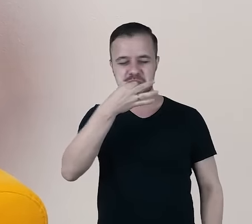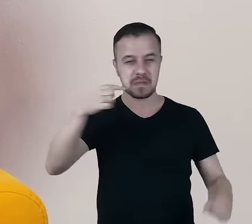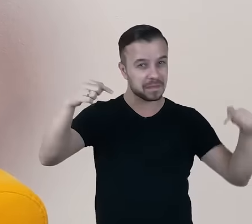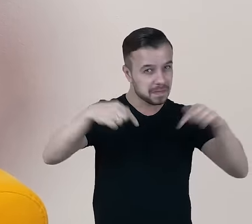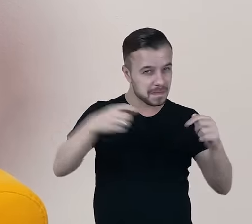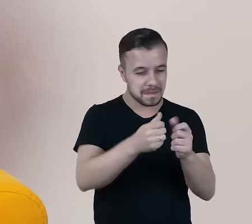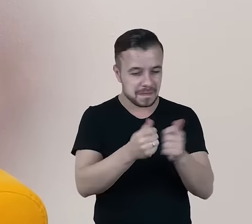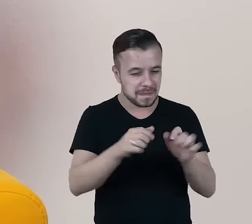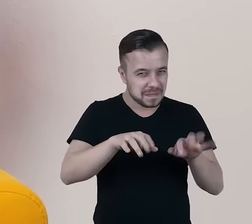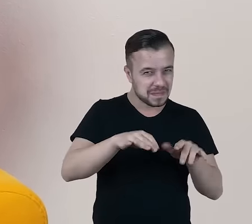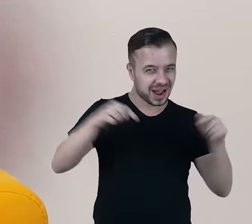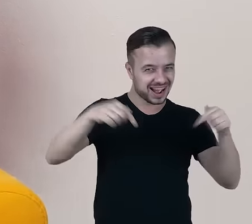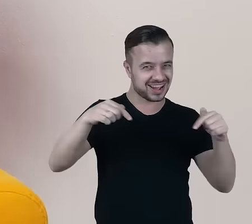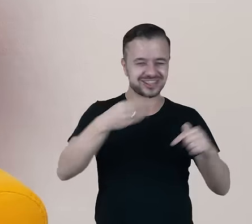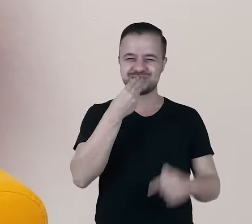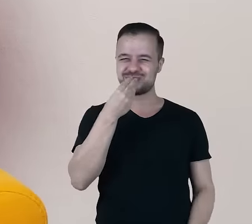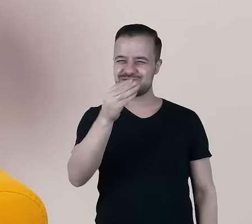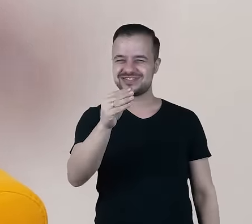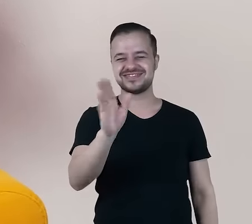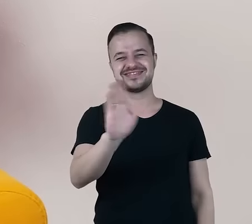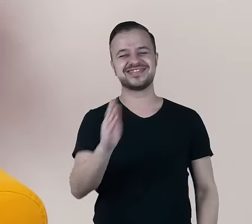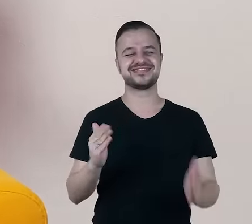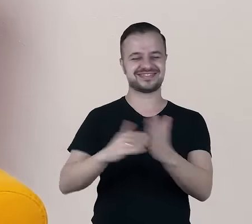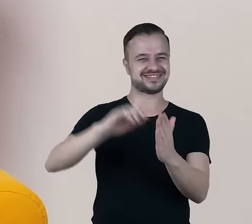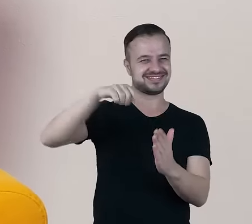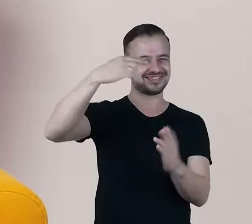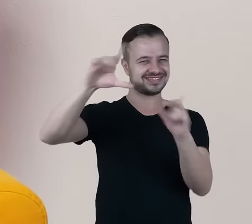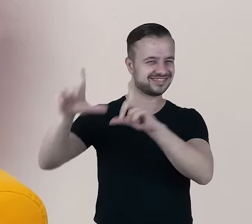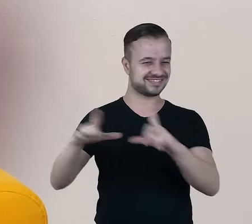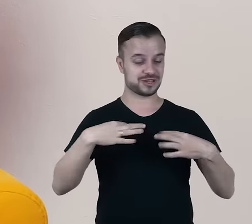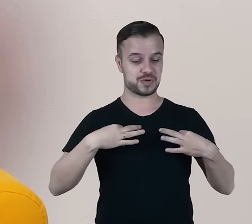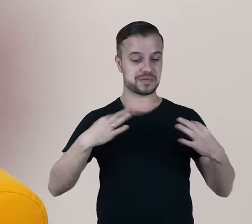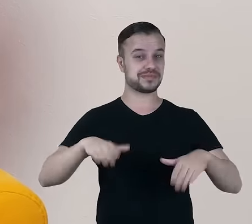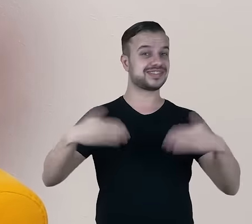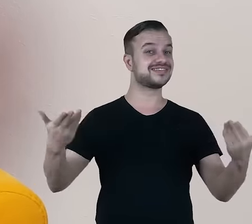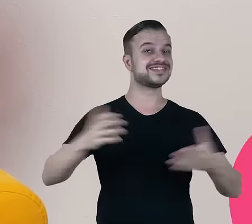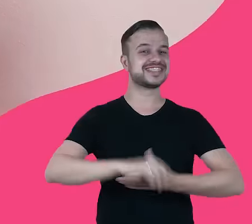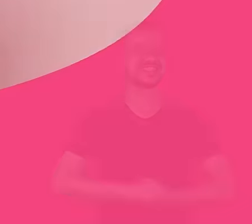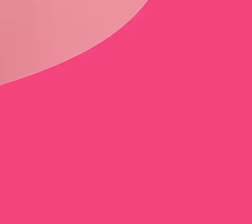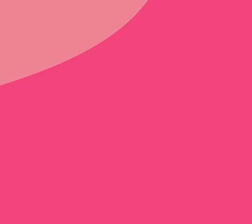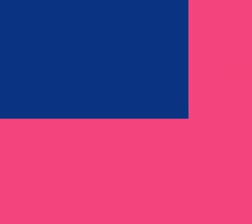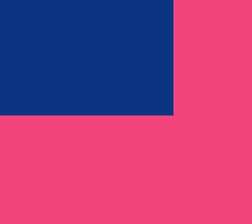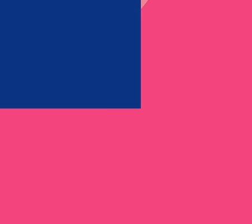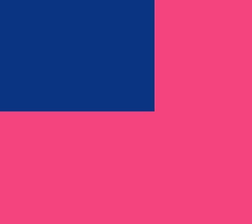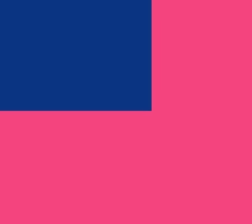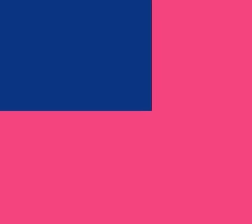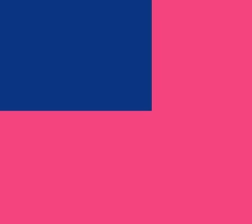me conte aqui nos comentários o que achou. Um beijão e até o próximo Com Que Roupa!